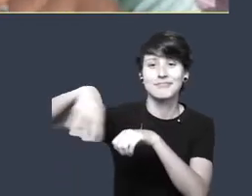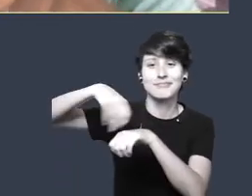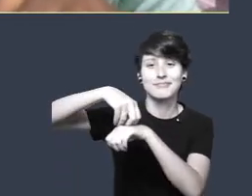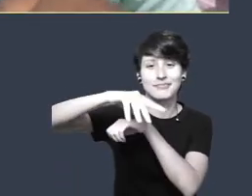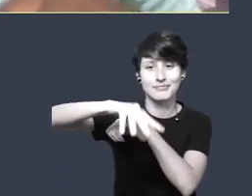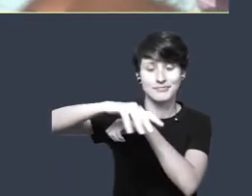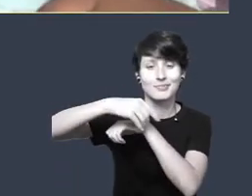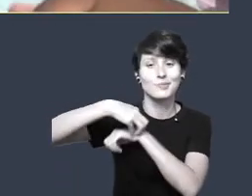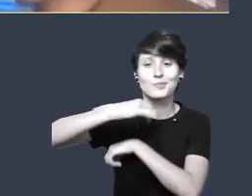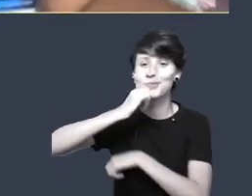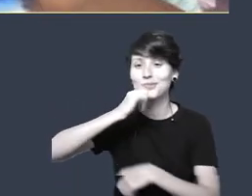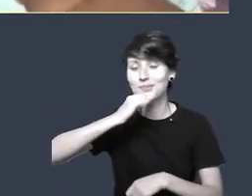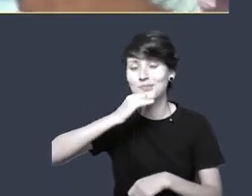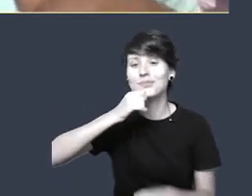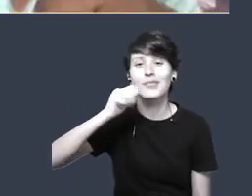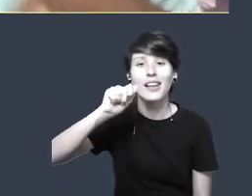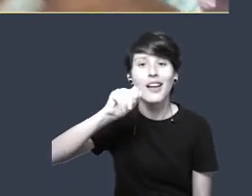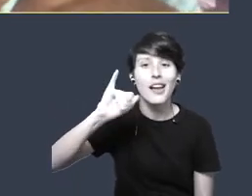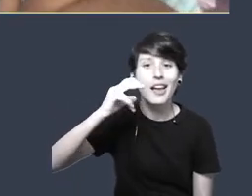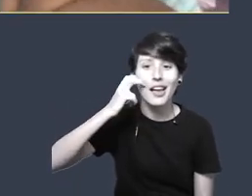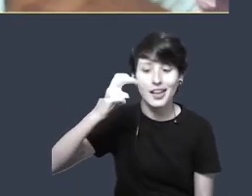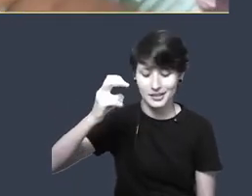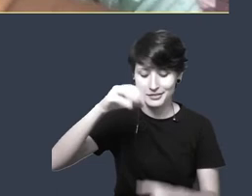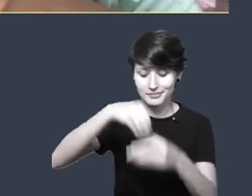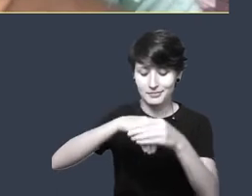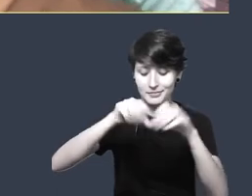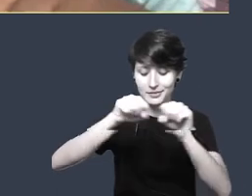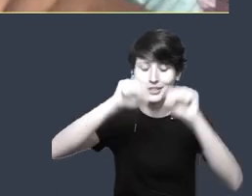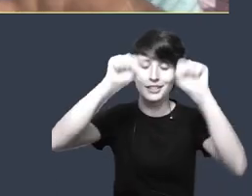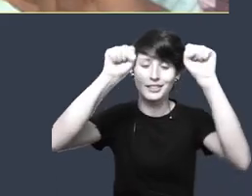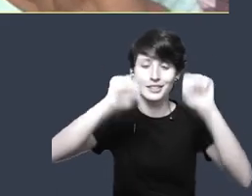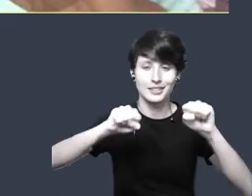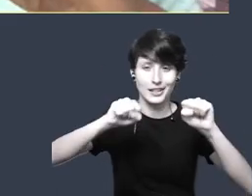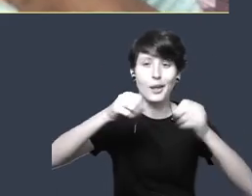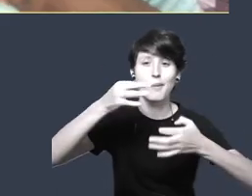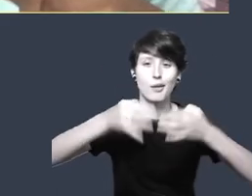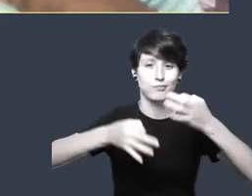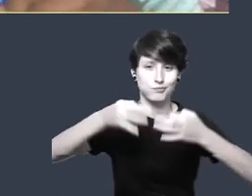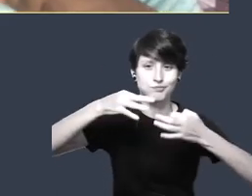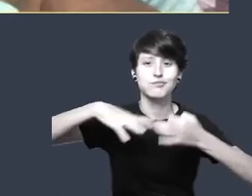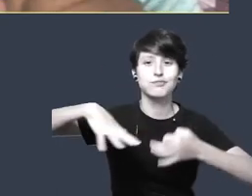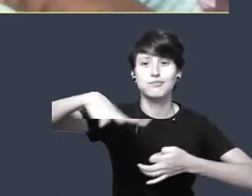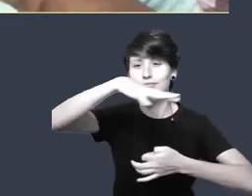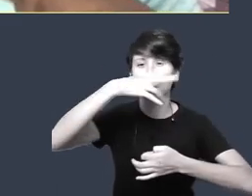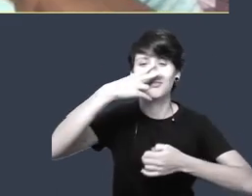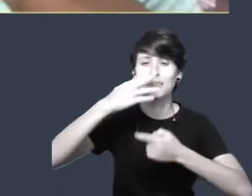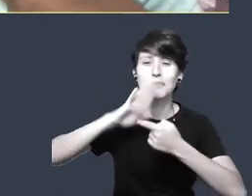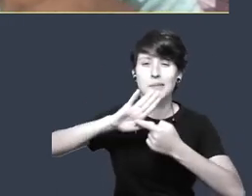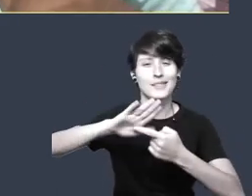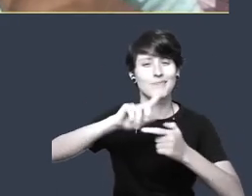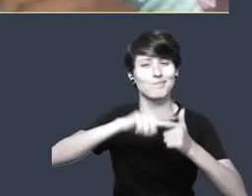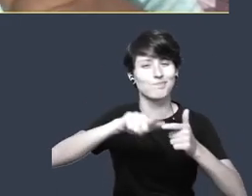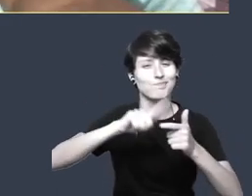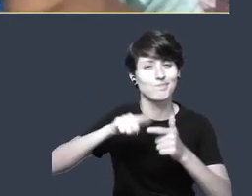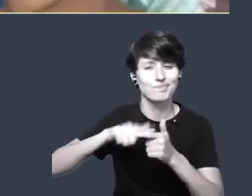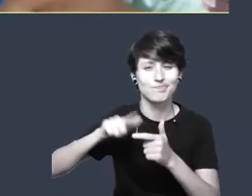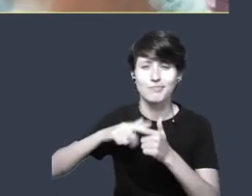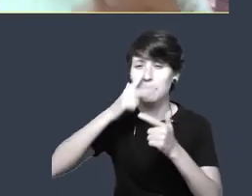vemos exemplos de inteligência artificial sendo aplicadas em sistemas judiciários, apresentando diversos problemas de